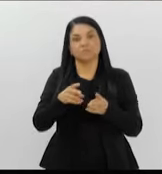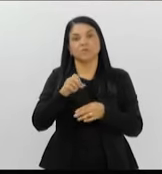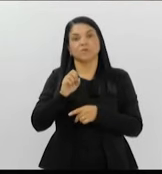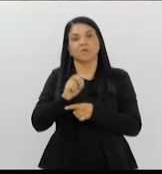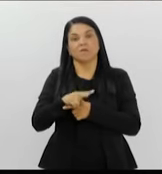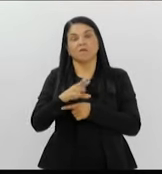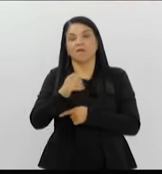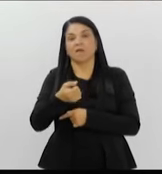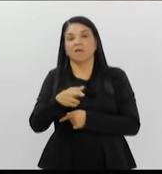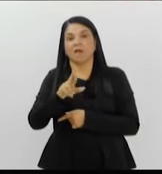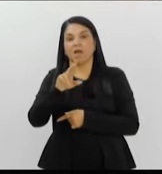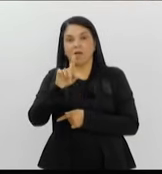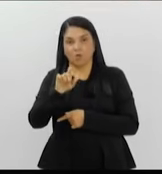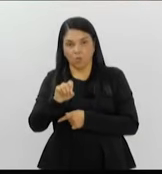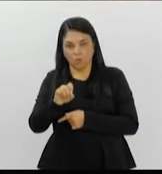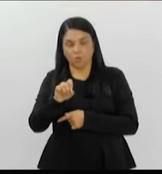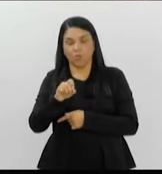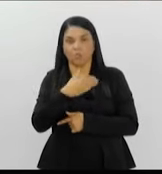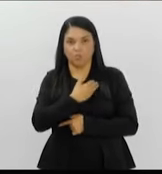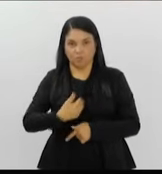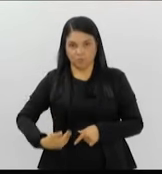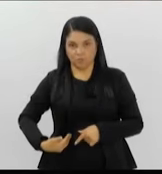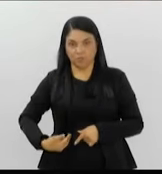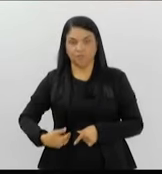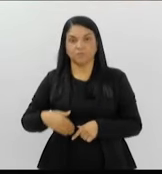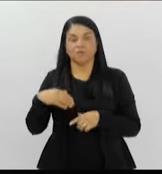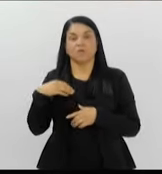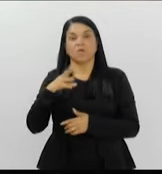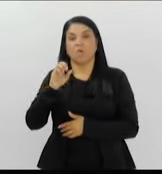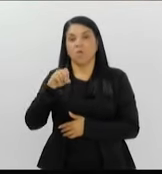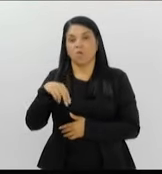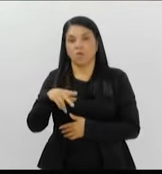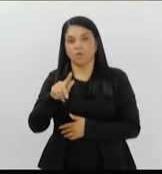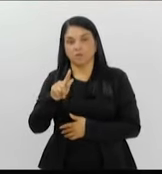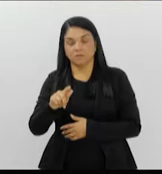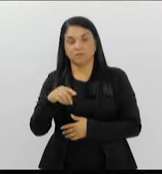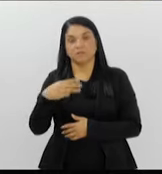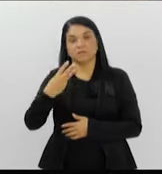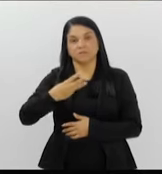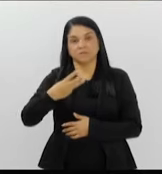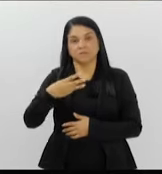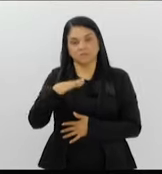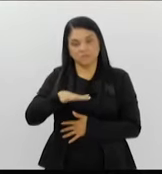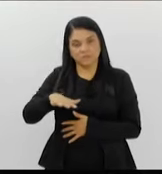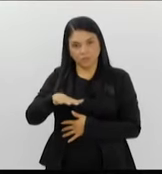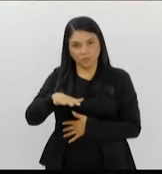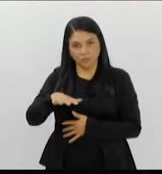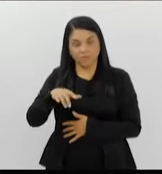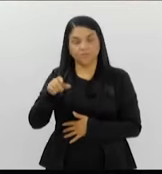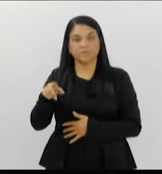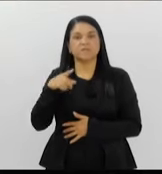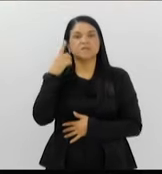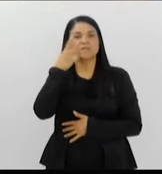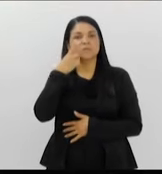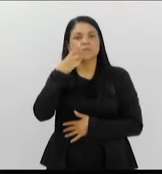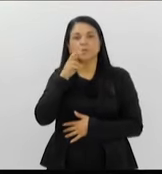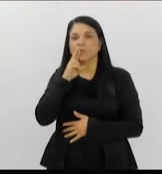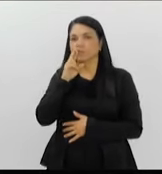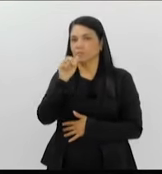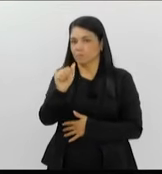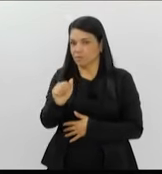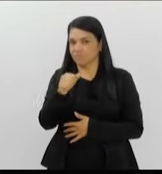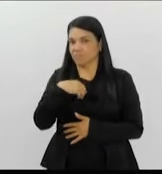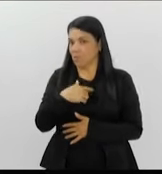público. A ONG Instituto Terceiro Setor. Esse deputado, Rodrigo Amorim, é importante a